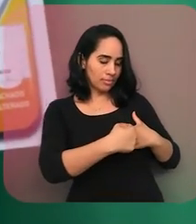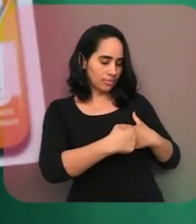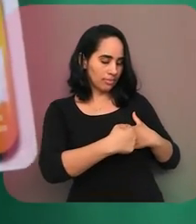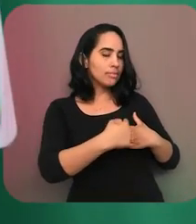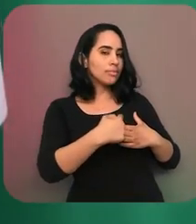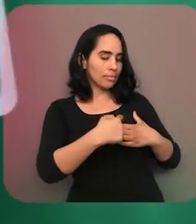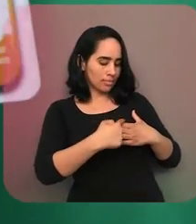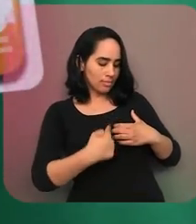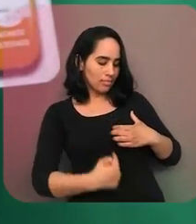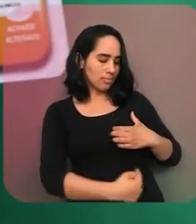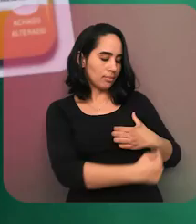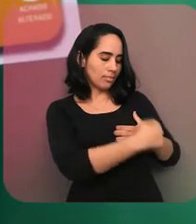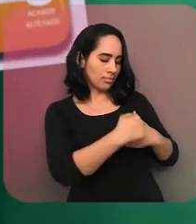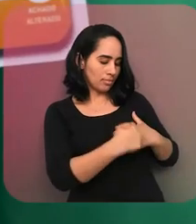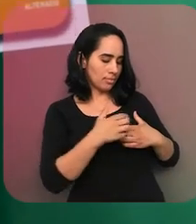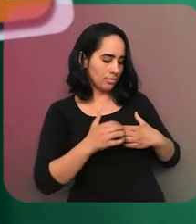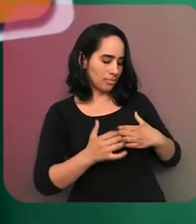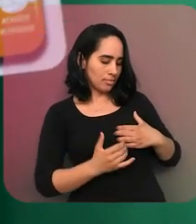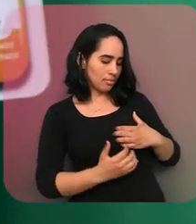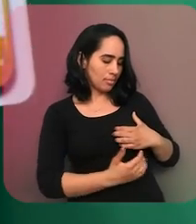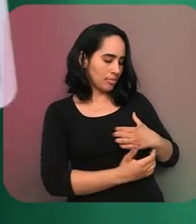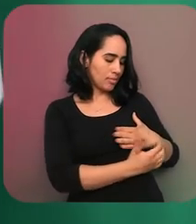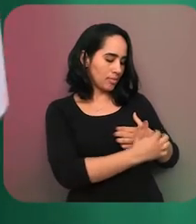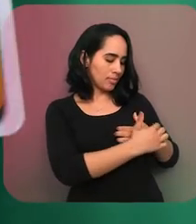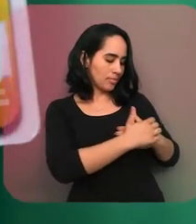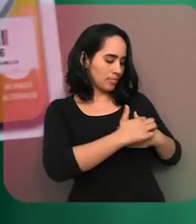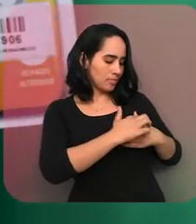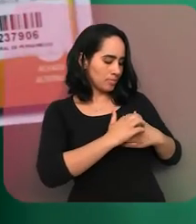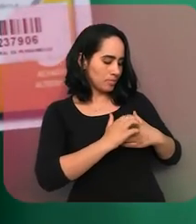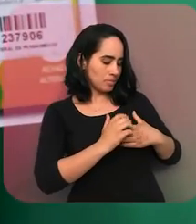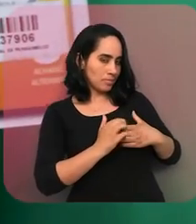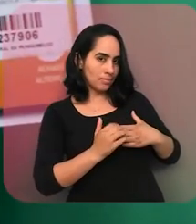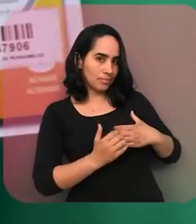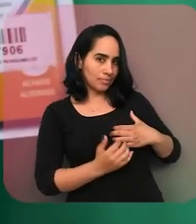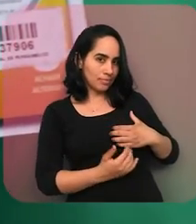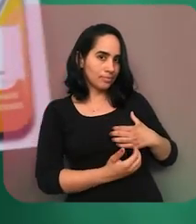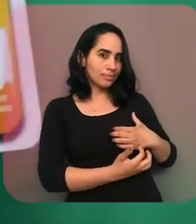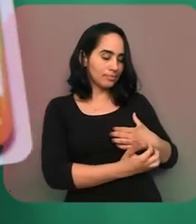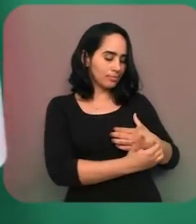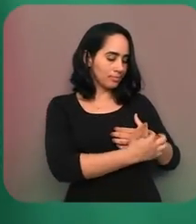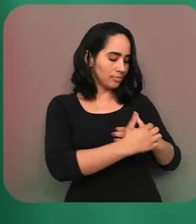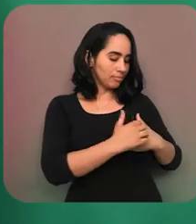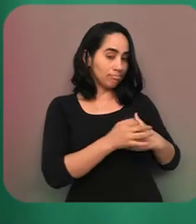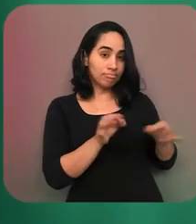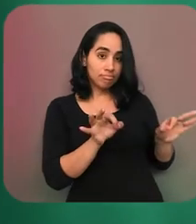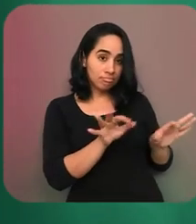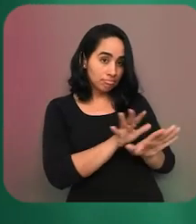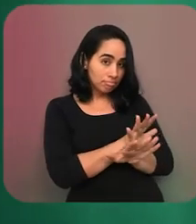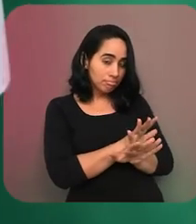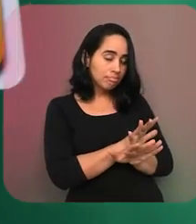forma circular, dessa forma, e no sentido anti-horário, para que você faça todo